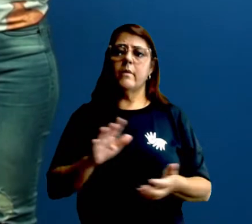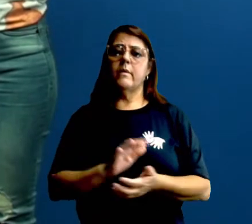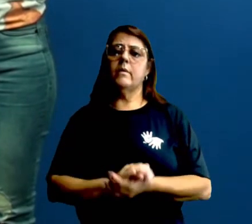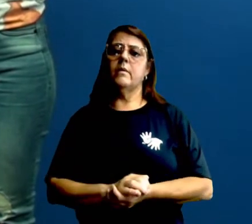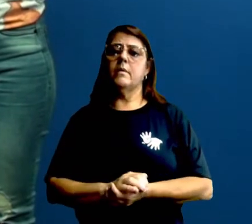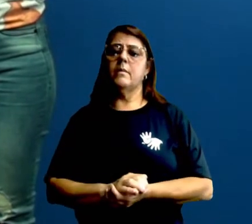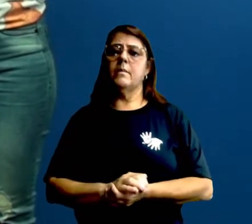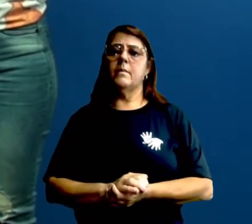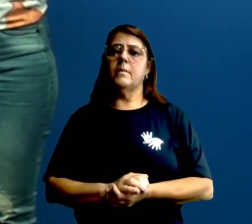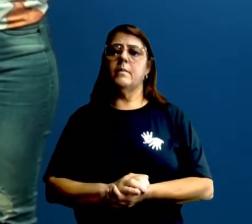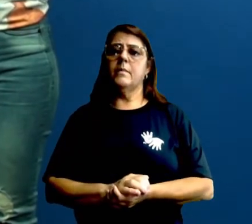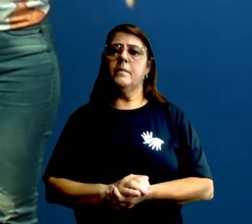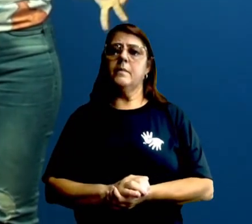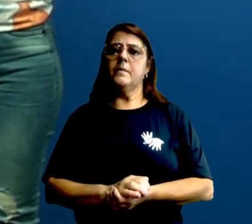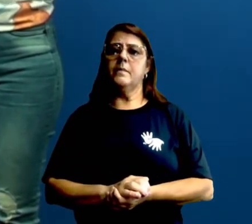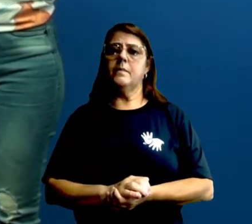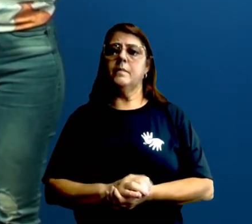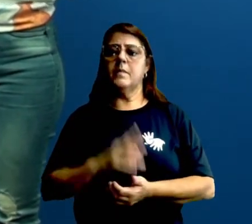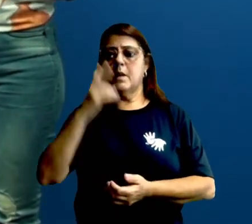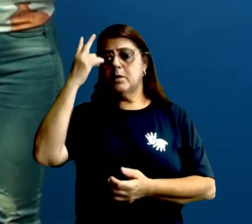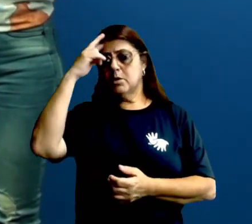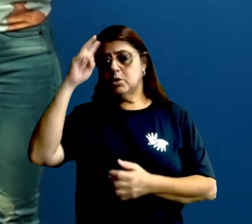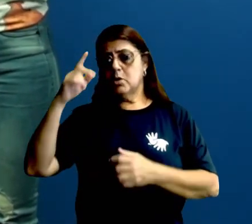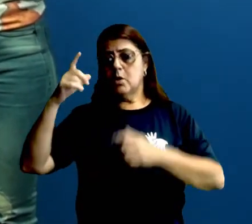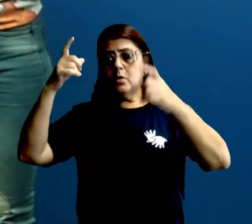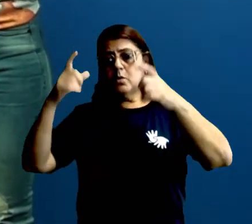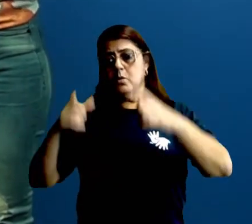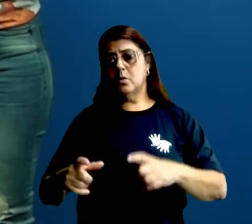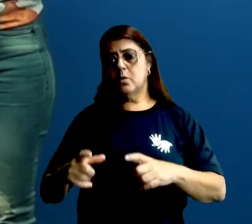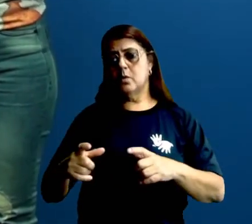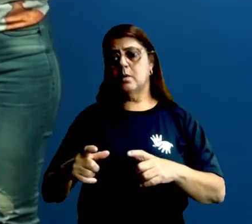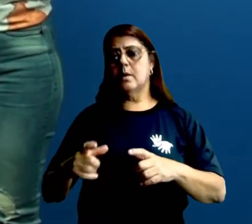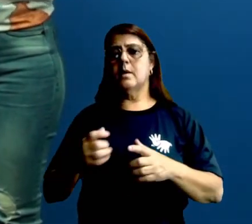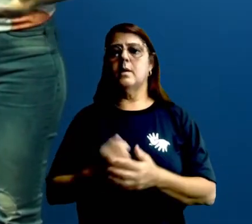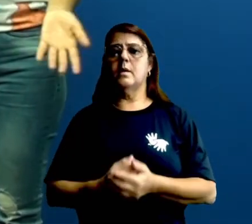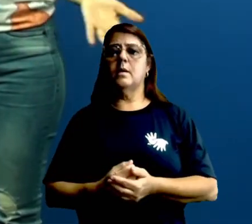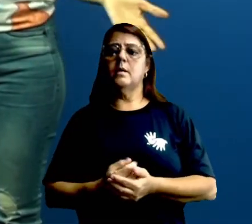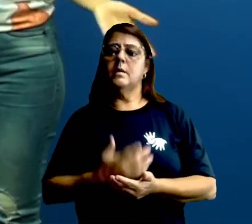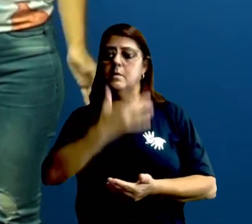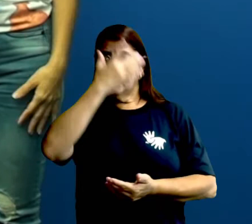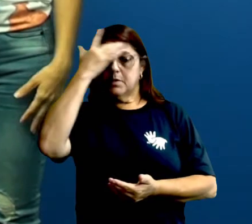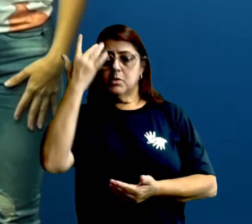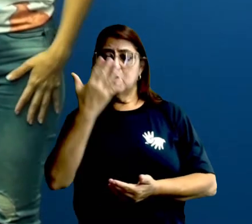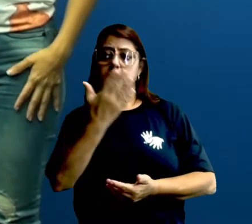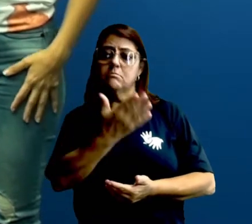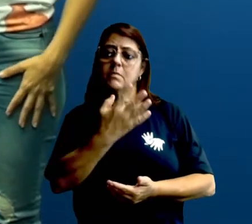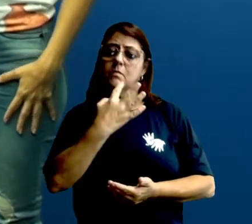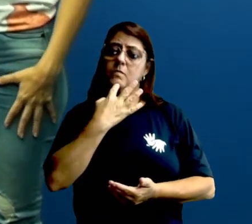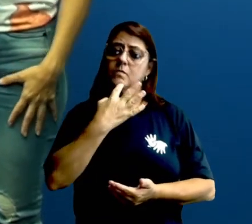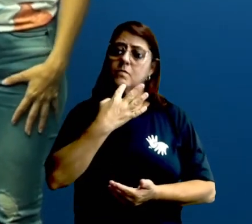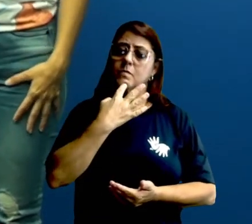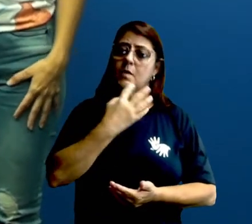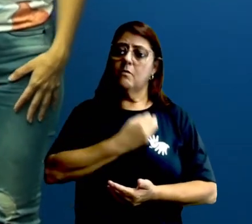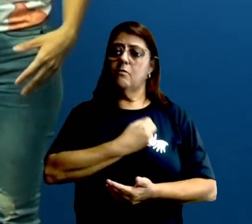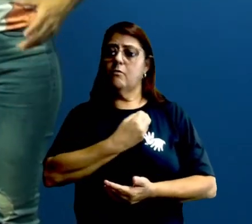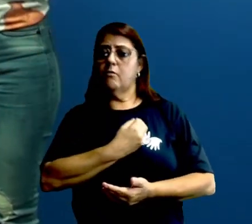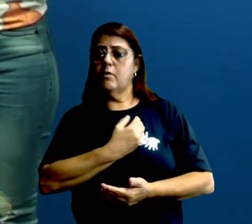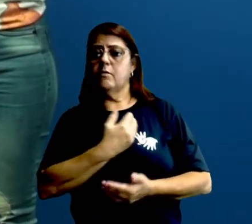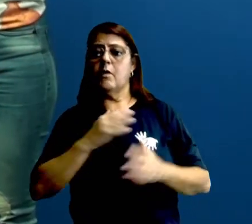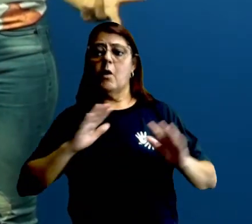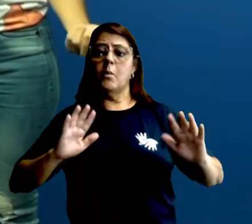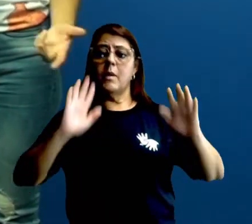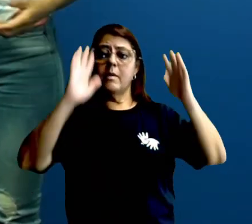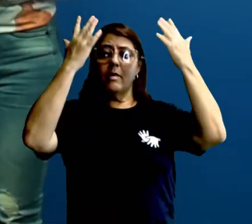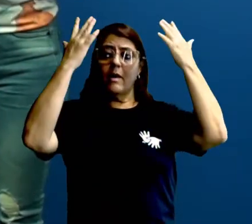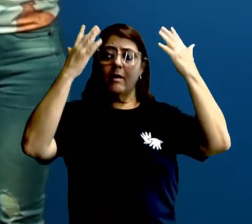para a história do lugar onde ela está sendo reconhecida. Então, patrimônio vivo é isso, é